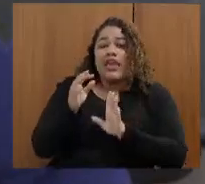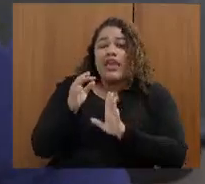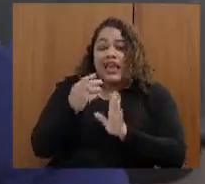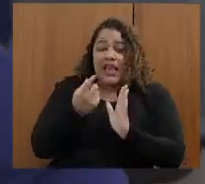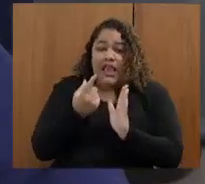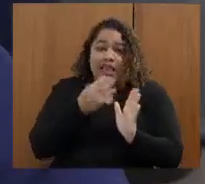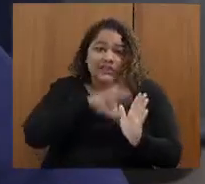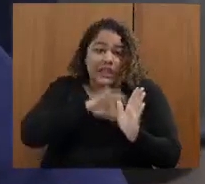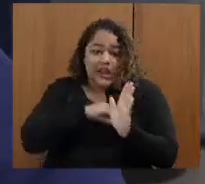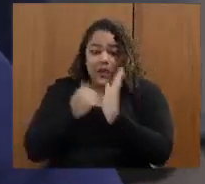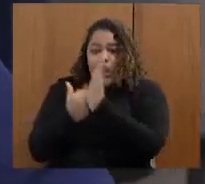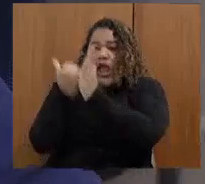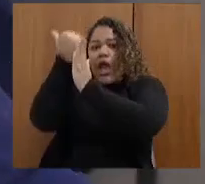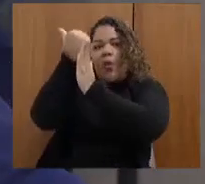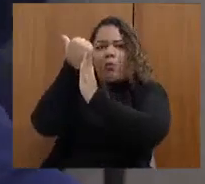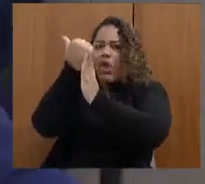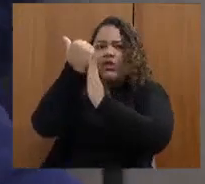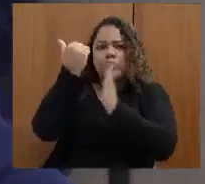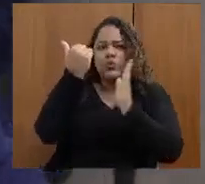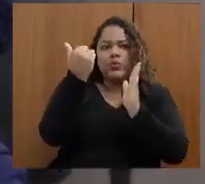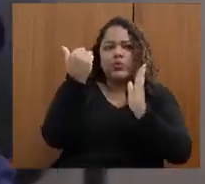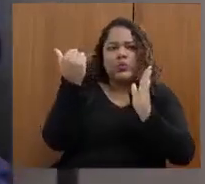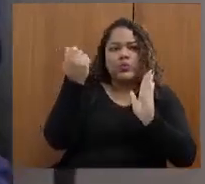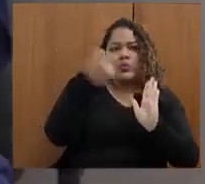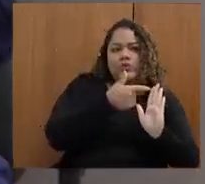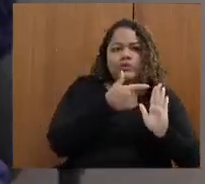a lei de oportunidade fiscal